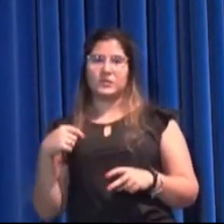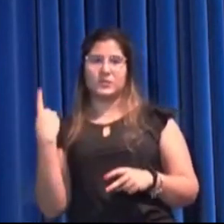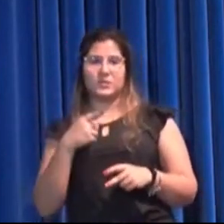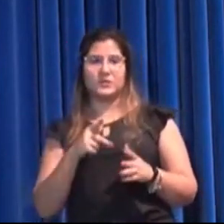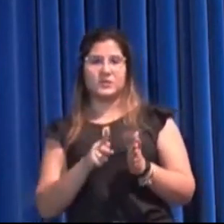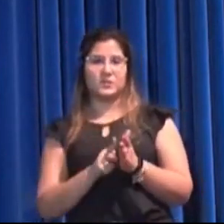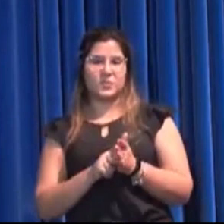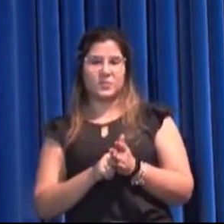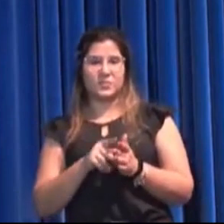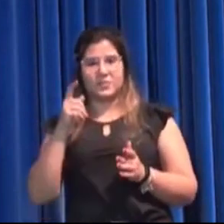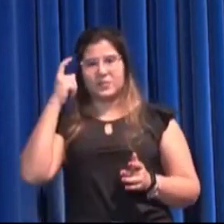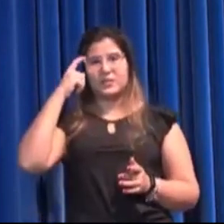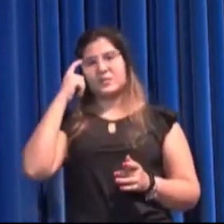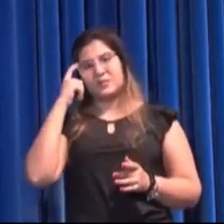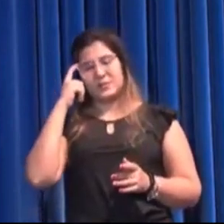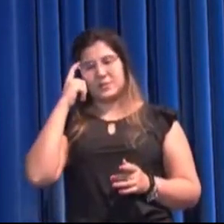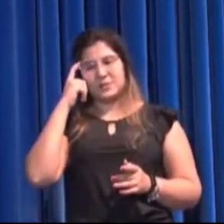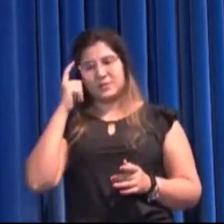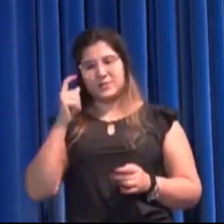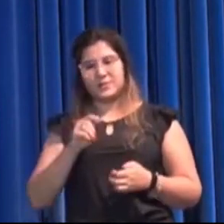próprias convicções.